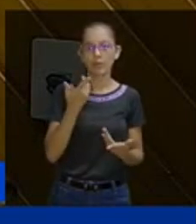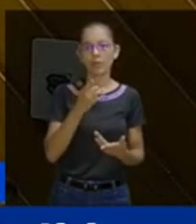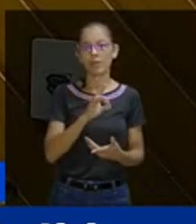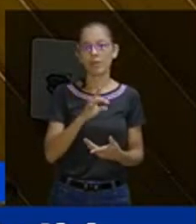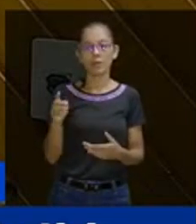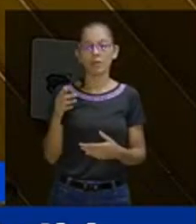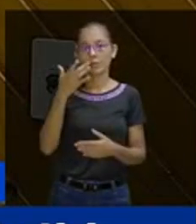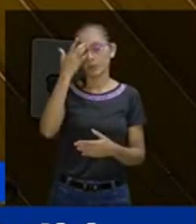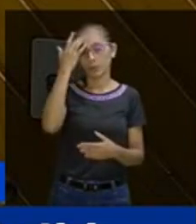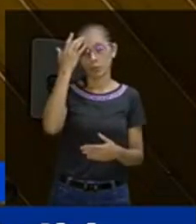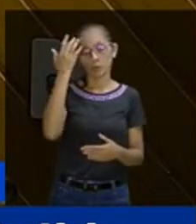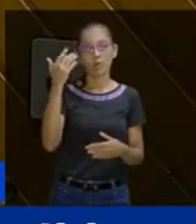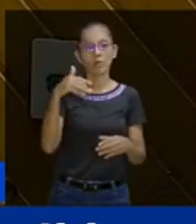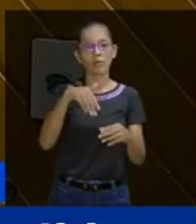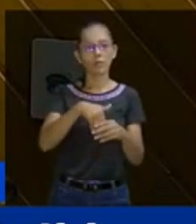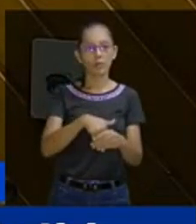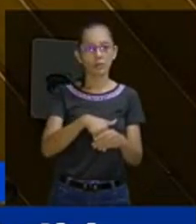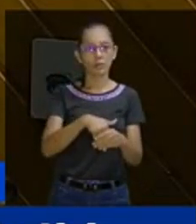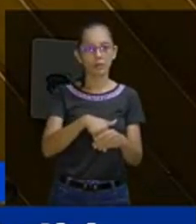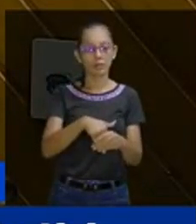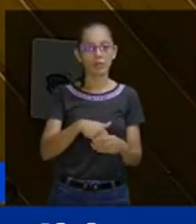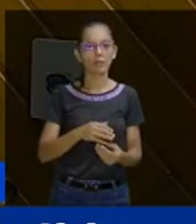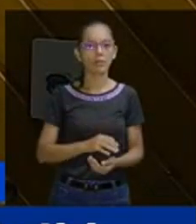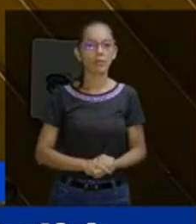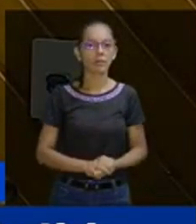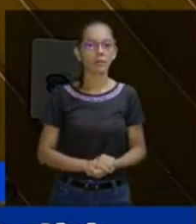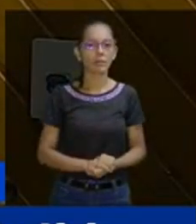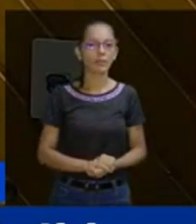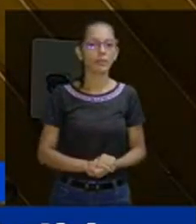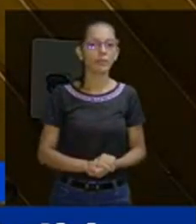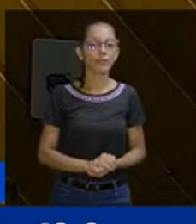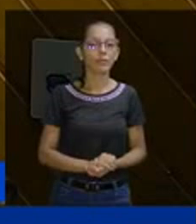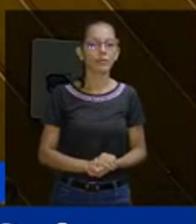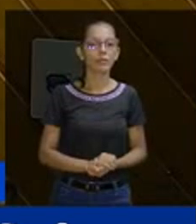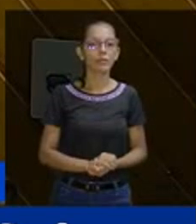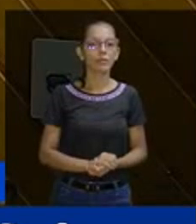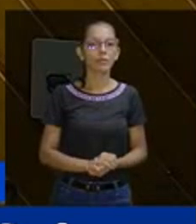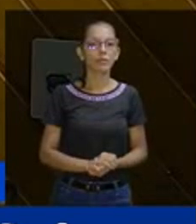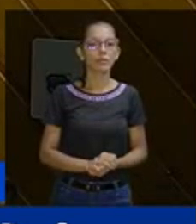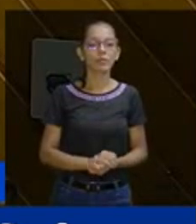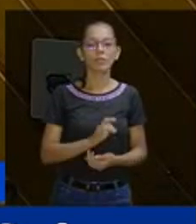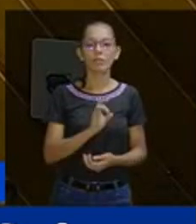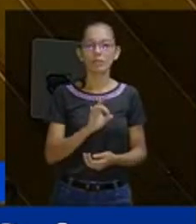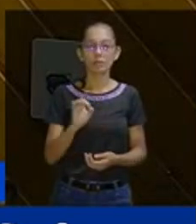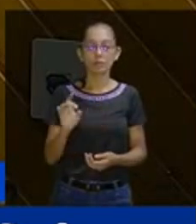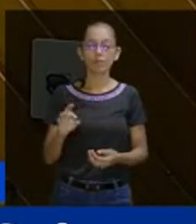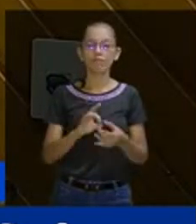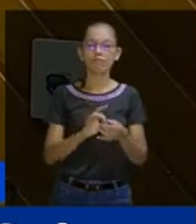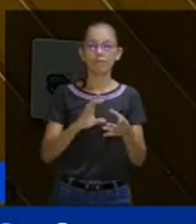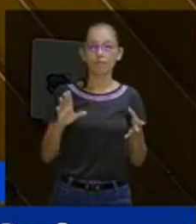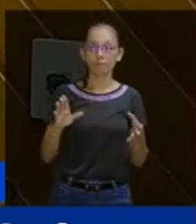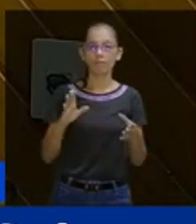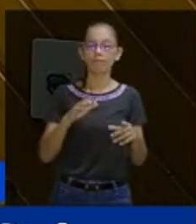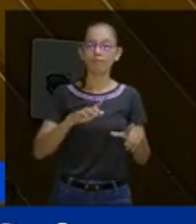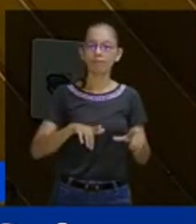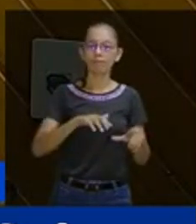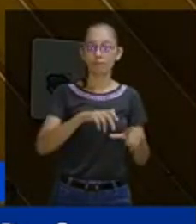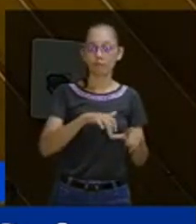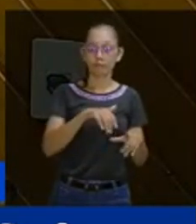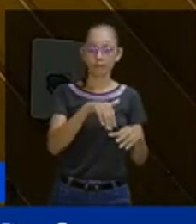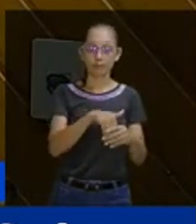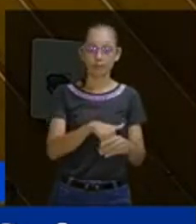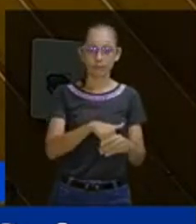eleitores, comprometendo o exercício da liberdade de voto e integridade das eleições. Assim, a concessão